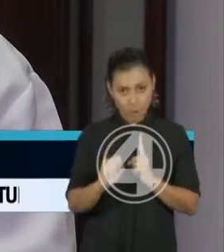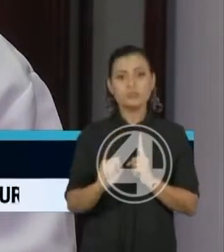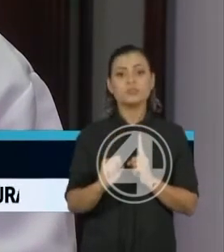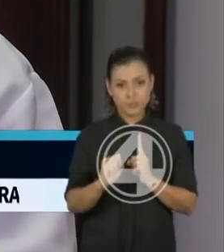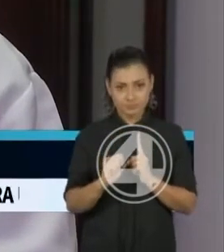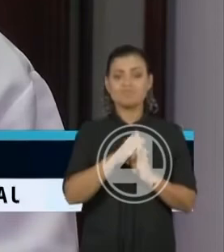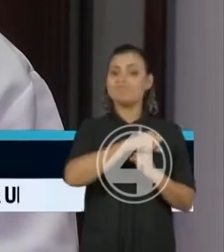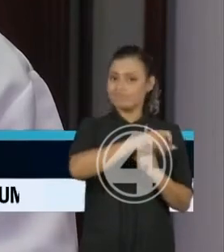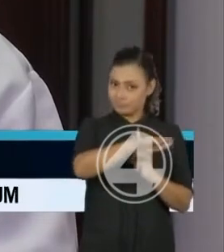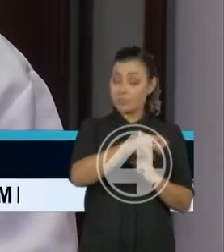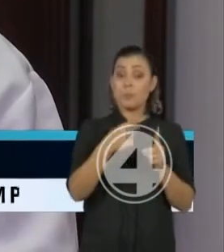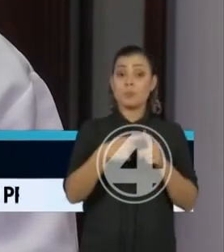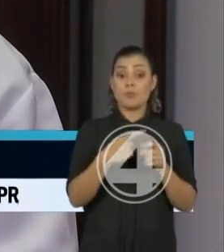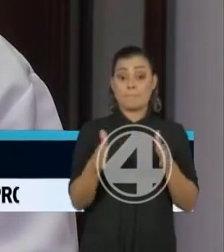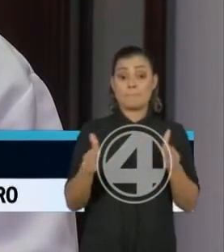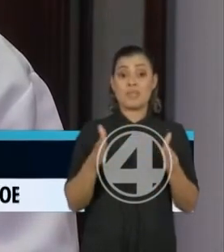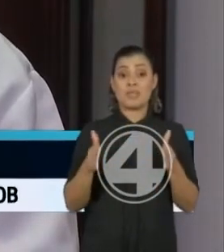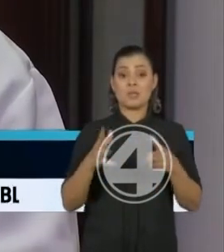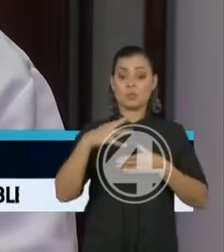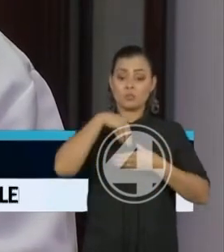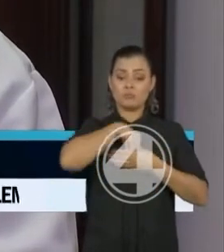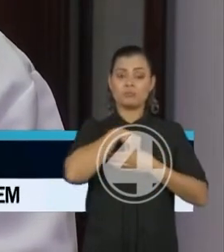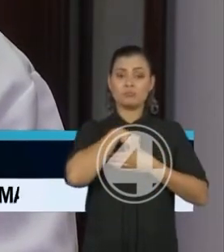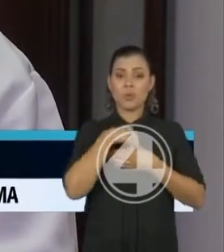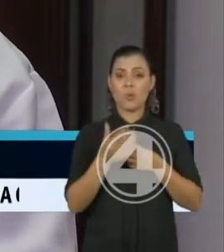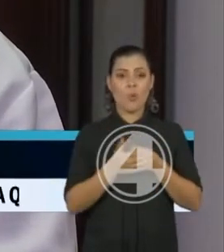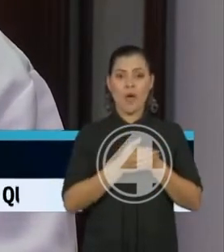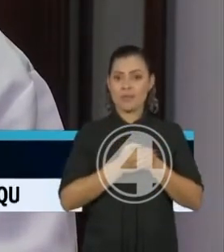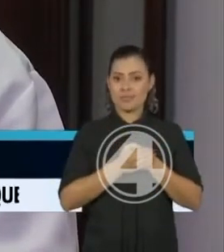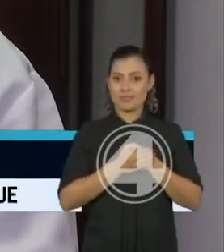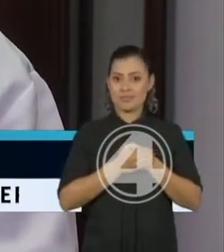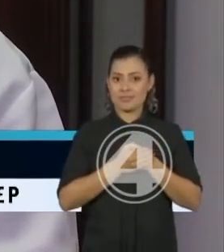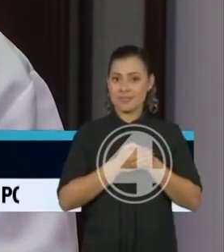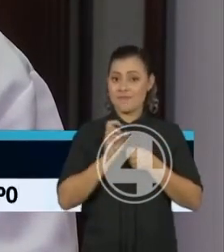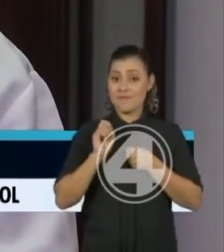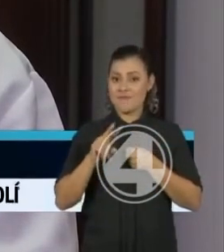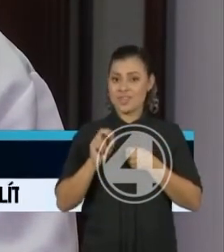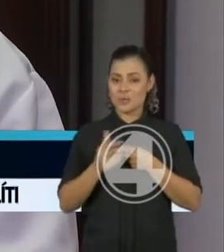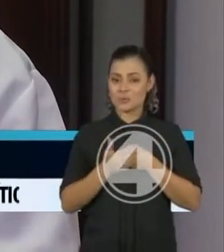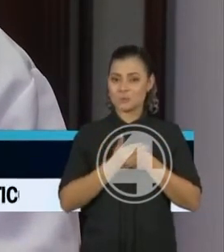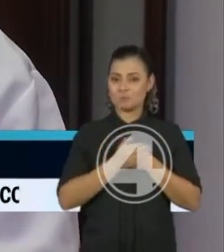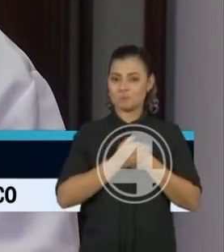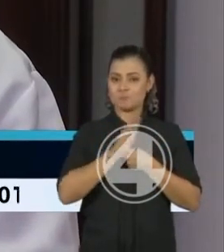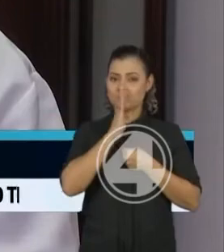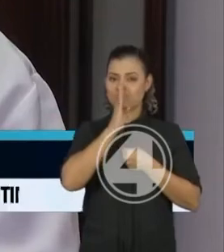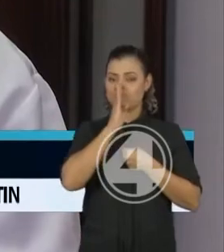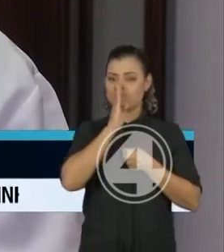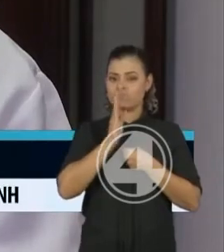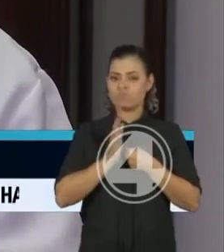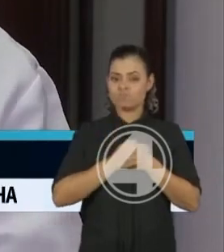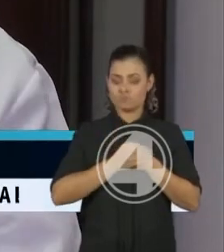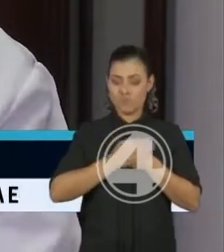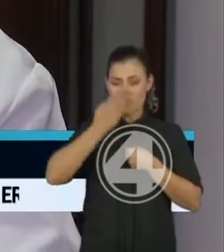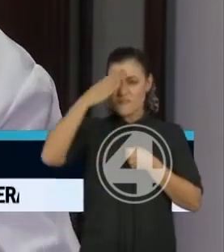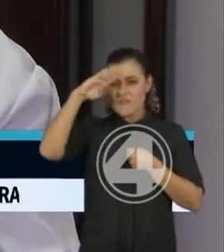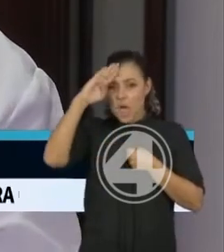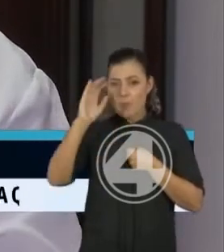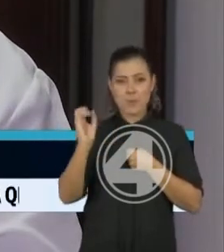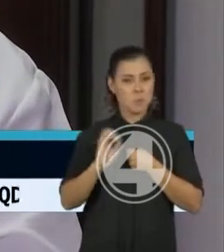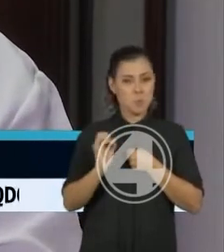conceito que é período de incubação a um momento o nildo de incubação que a pessoa